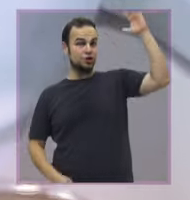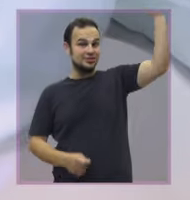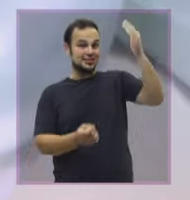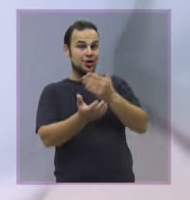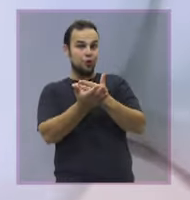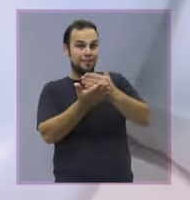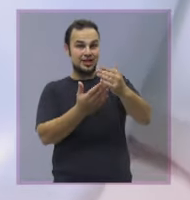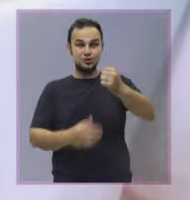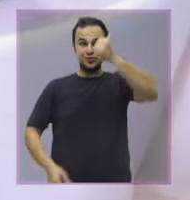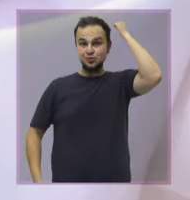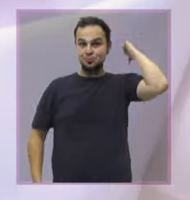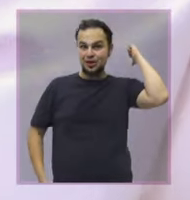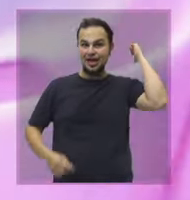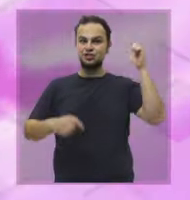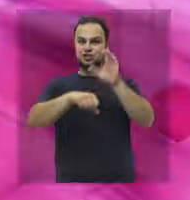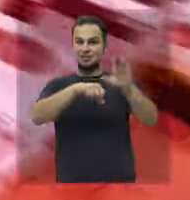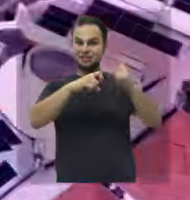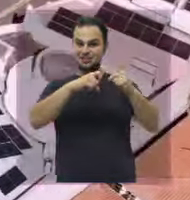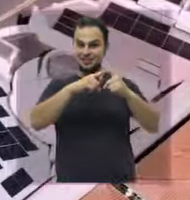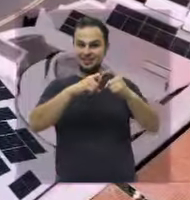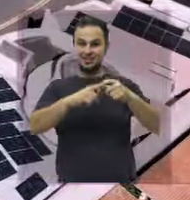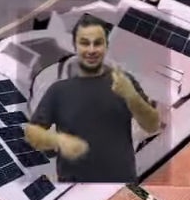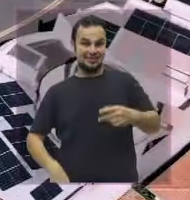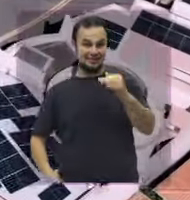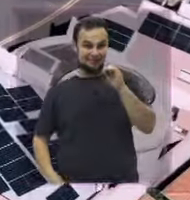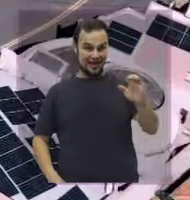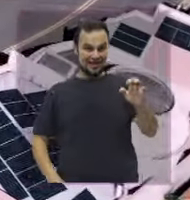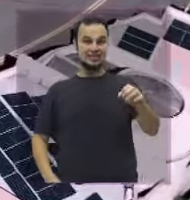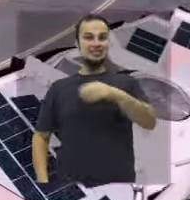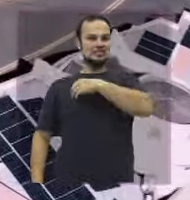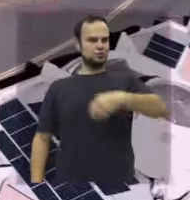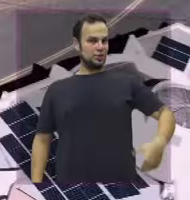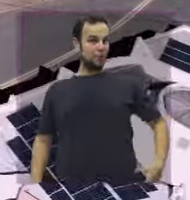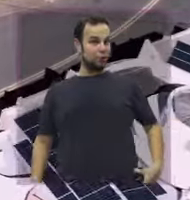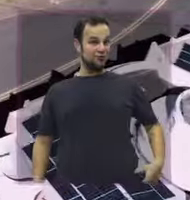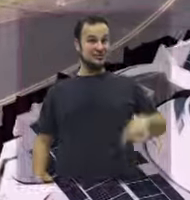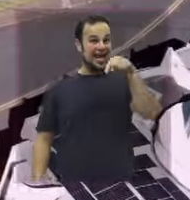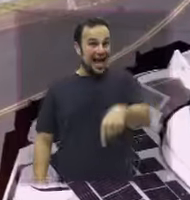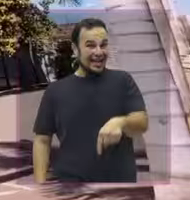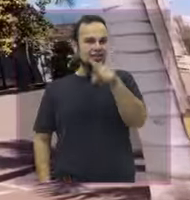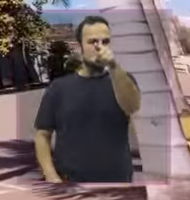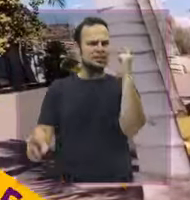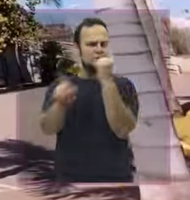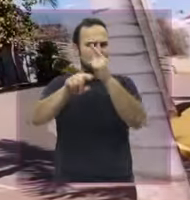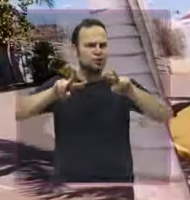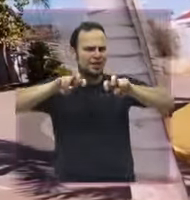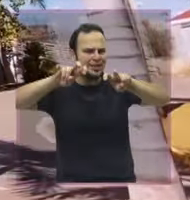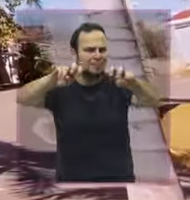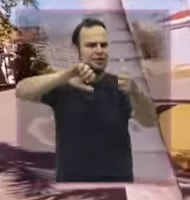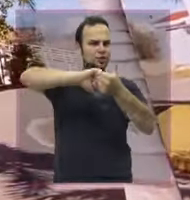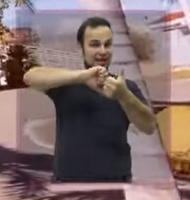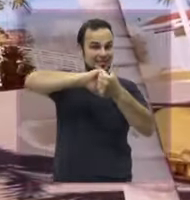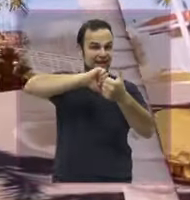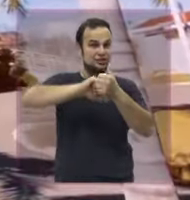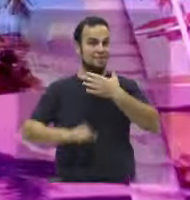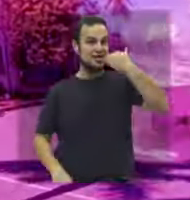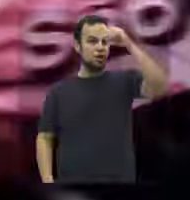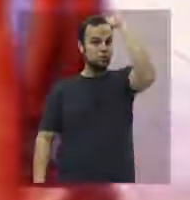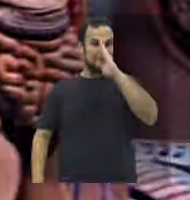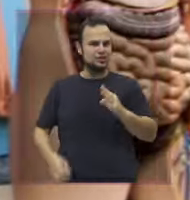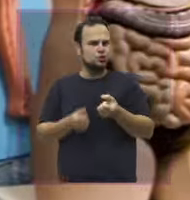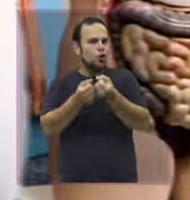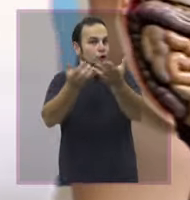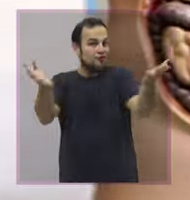médico que você sonha ser começa no vestibular de medicina da Unifai, em São João da Boa Vista. Aqui você encontra acolhimento e